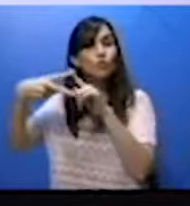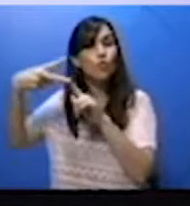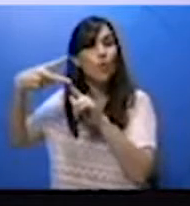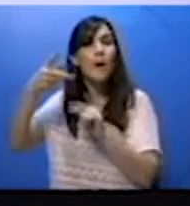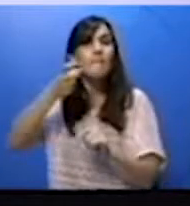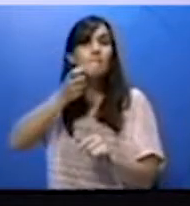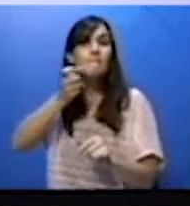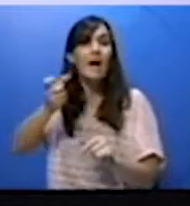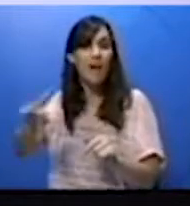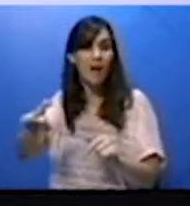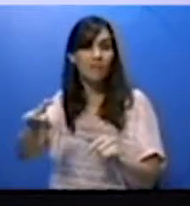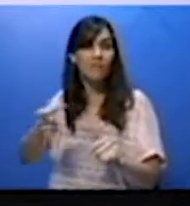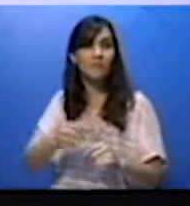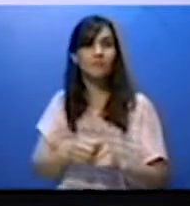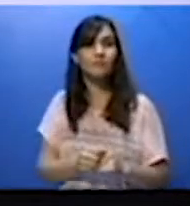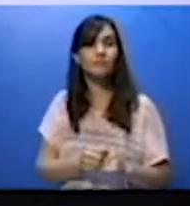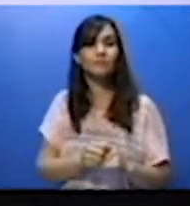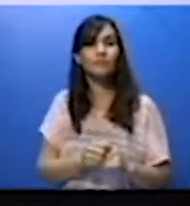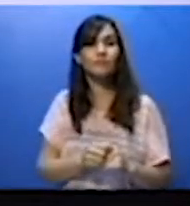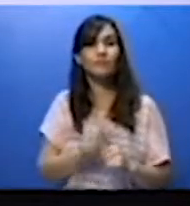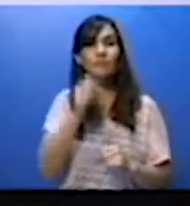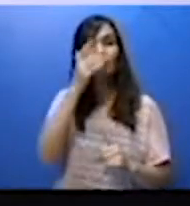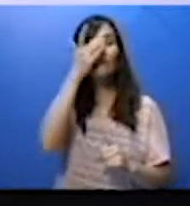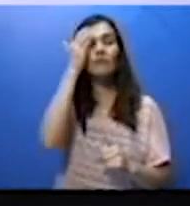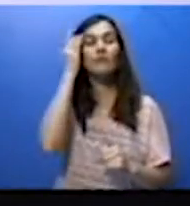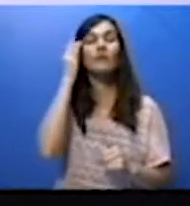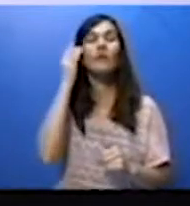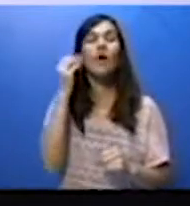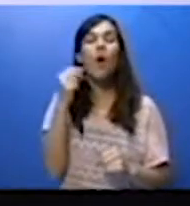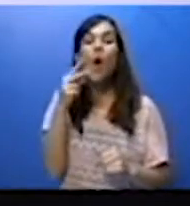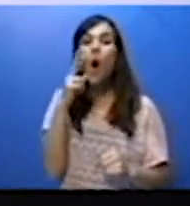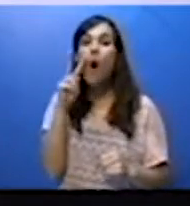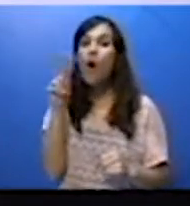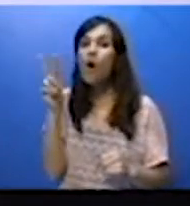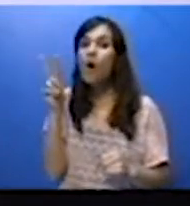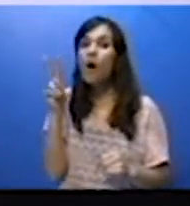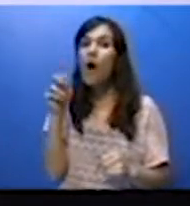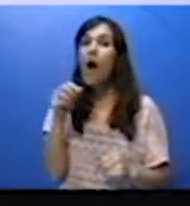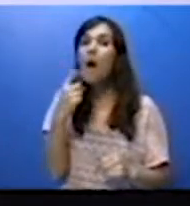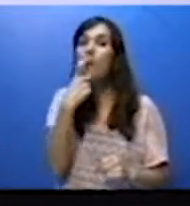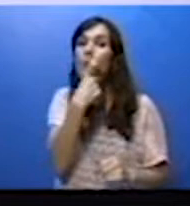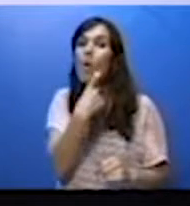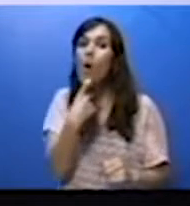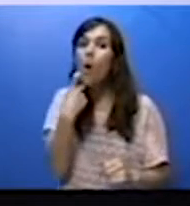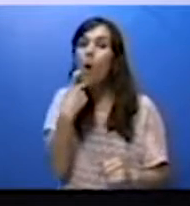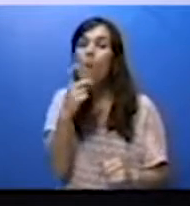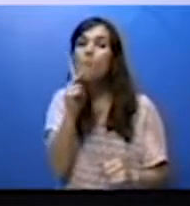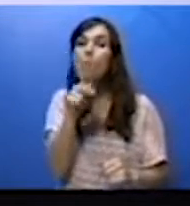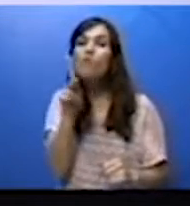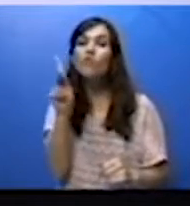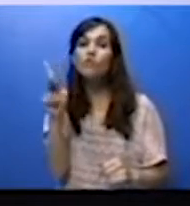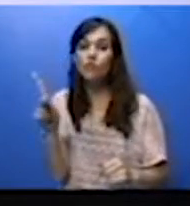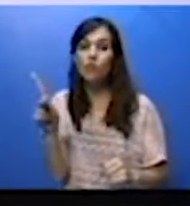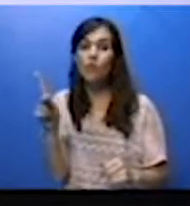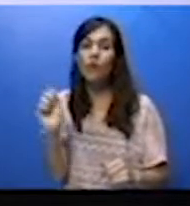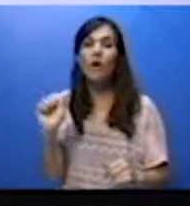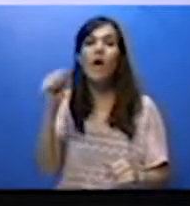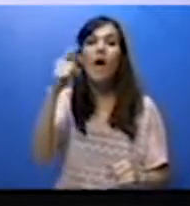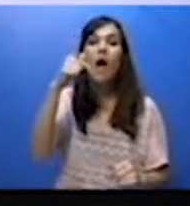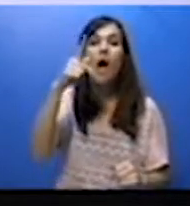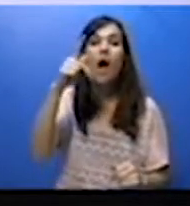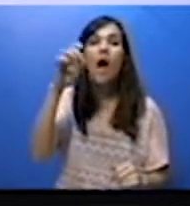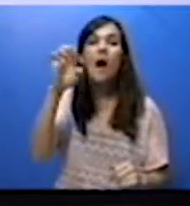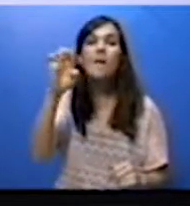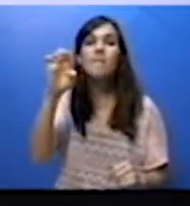a palavra peão eu peço para ele olha bem tem a boca vamos achar aqui na frase